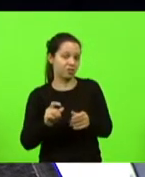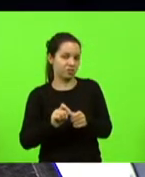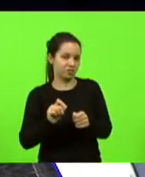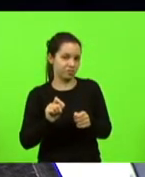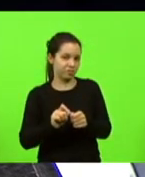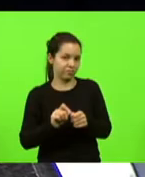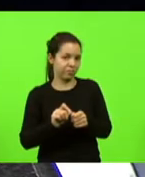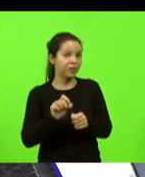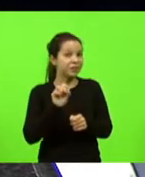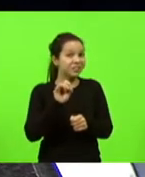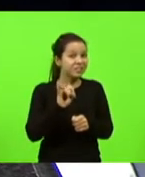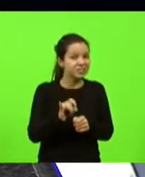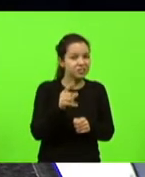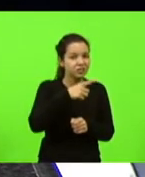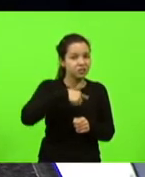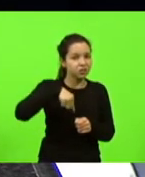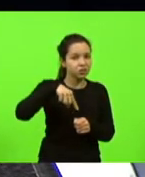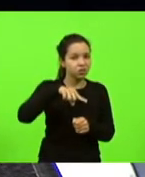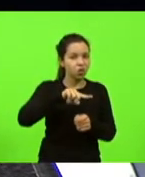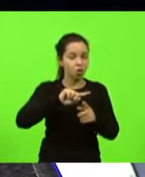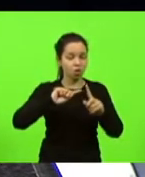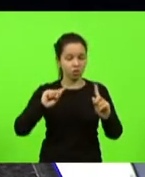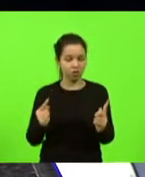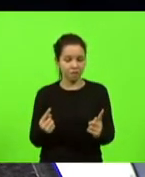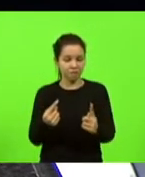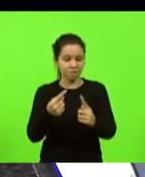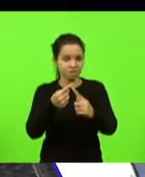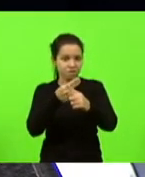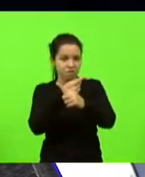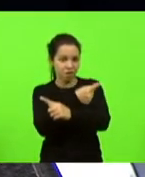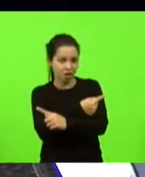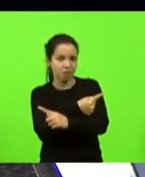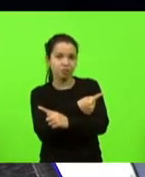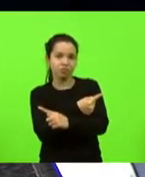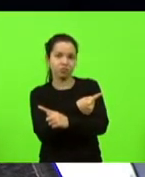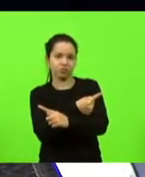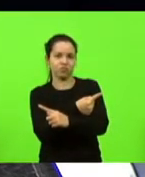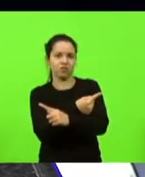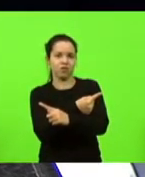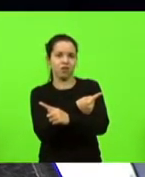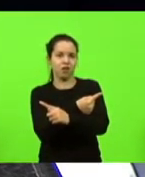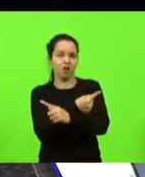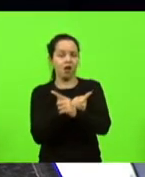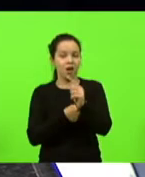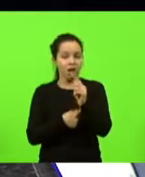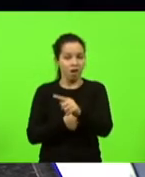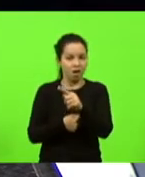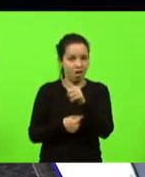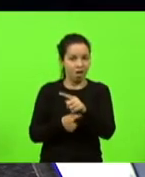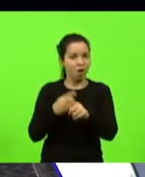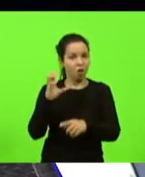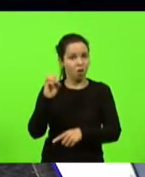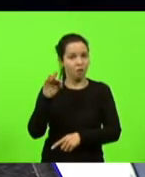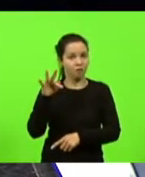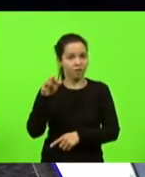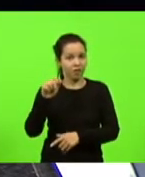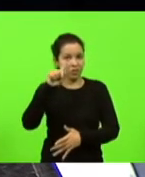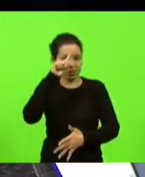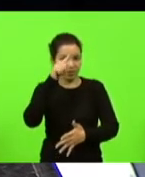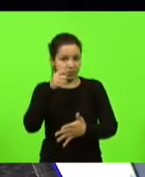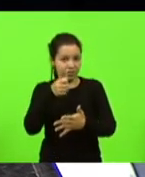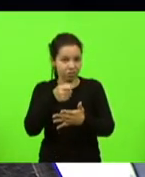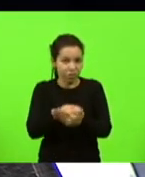no sentido inverso, do que determinou o CONFAS, a